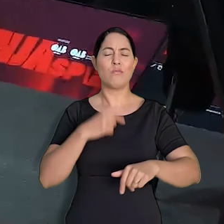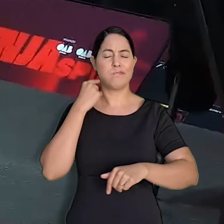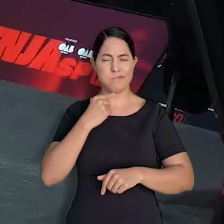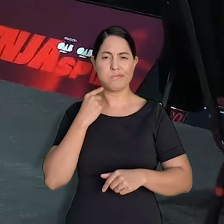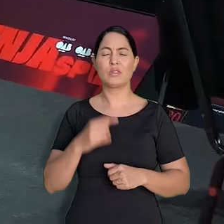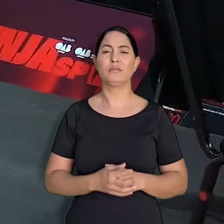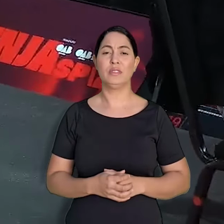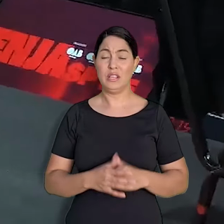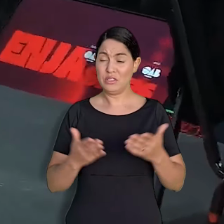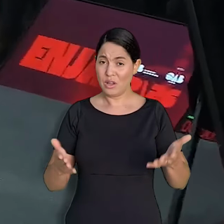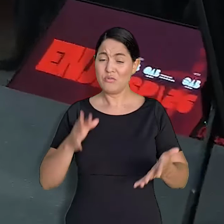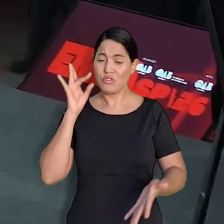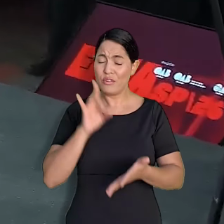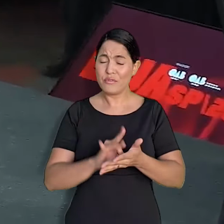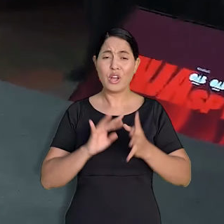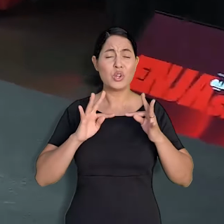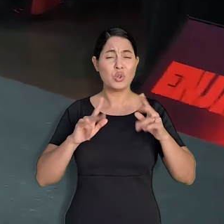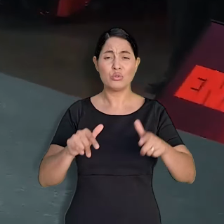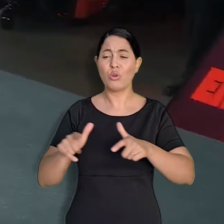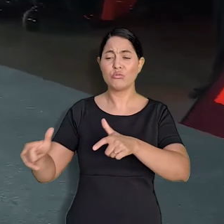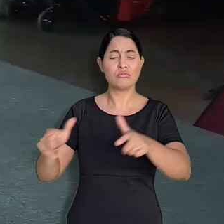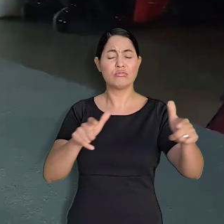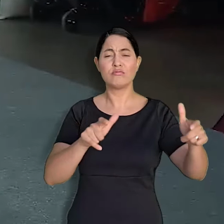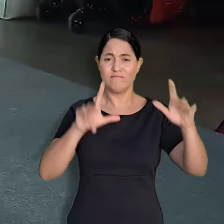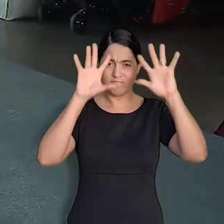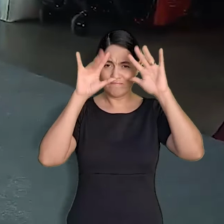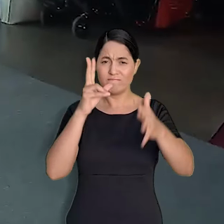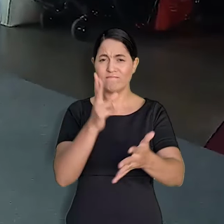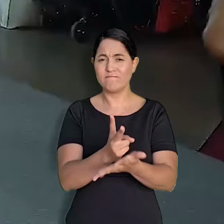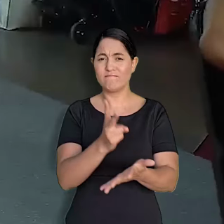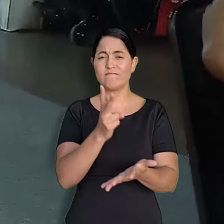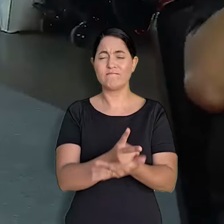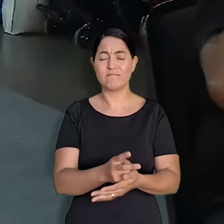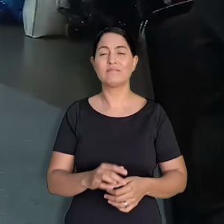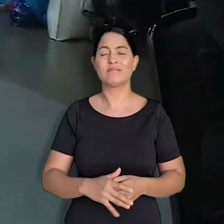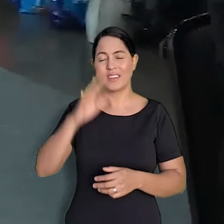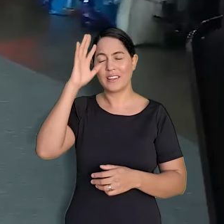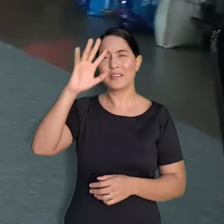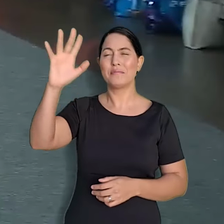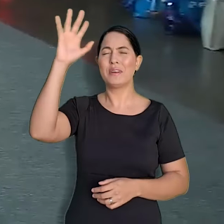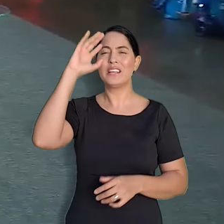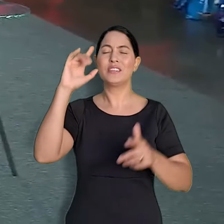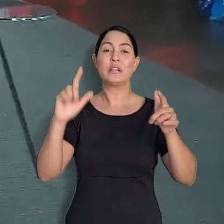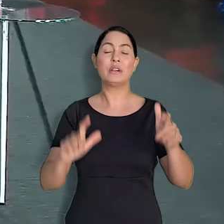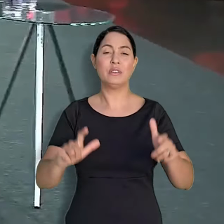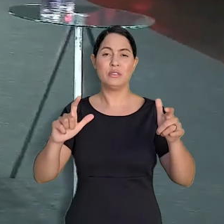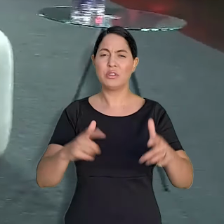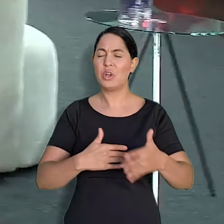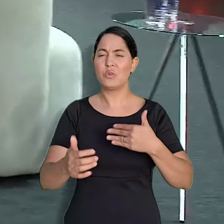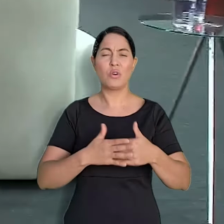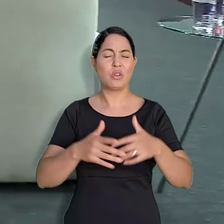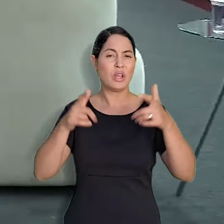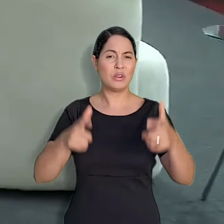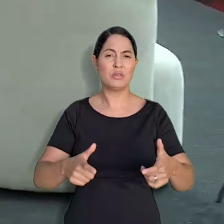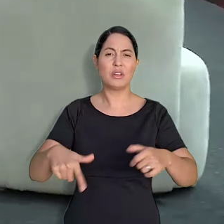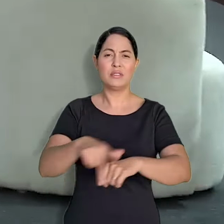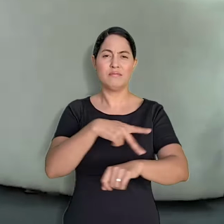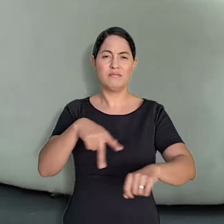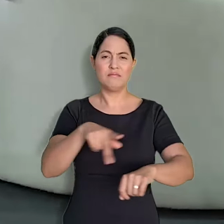advogado possa ter sua voz ouvida em todo o tribunal do mesmo jeito. Imaginar um lugar onde advogados e advogadas em qualquer lugar do